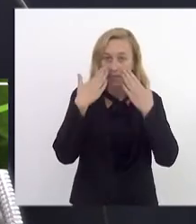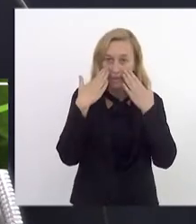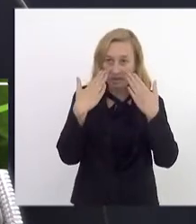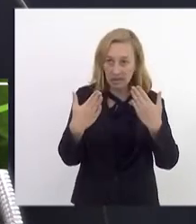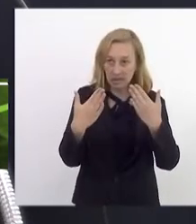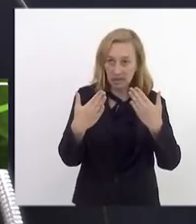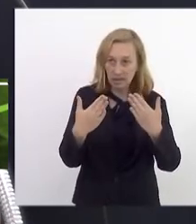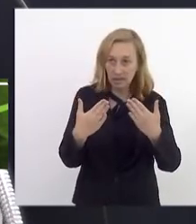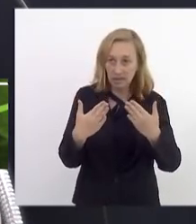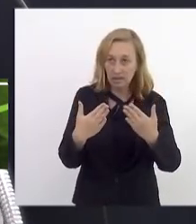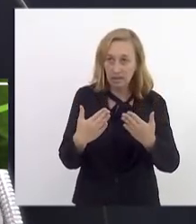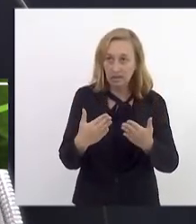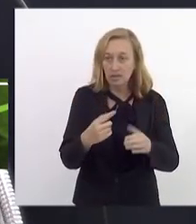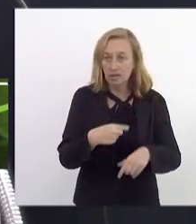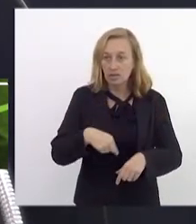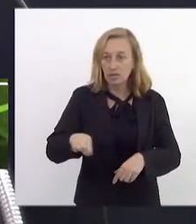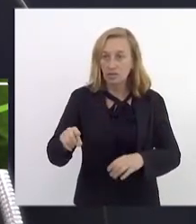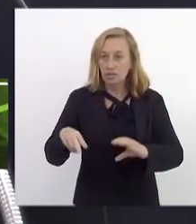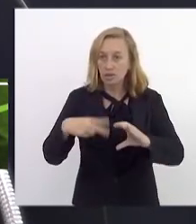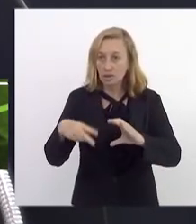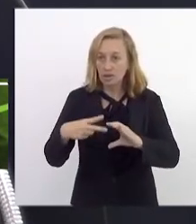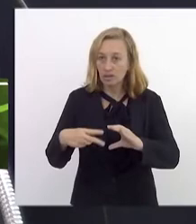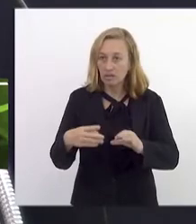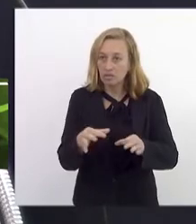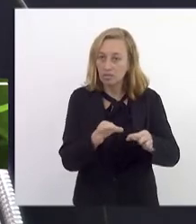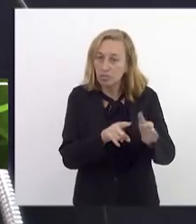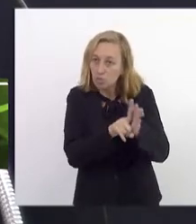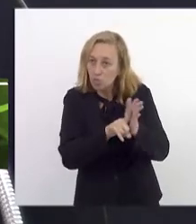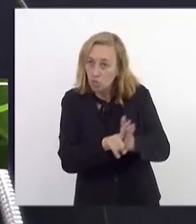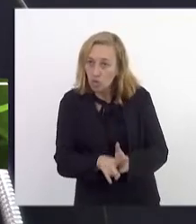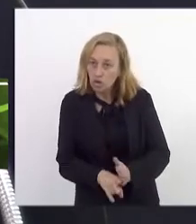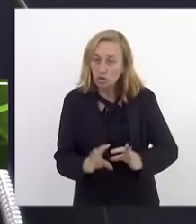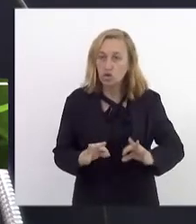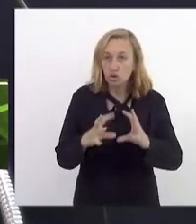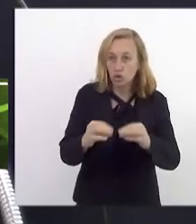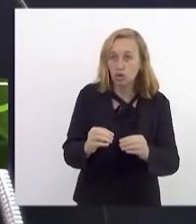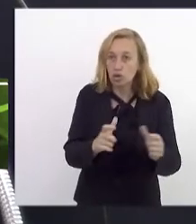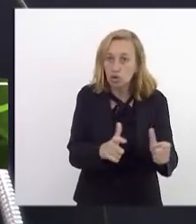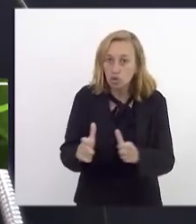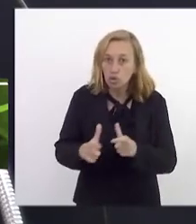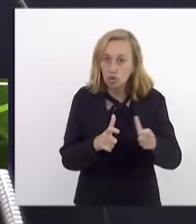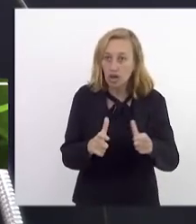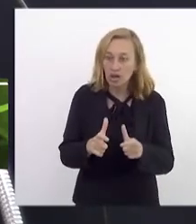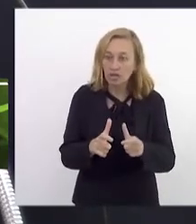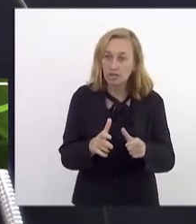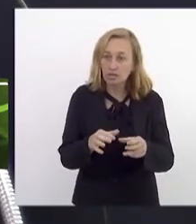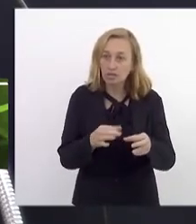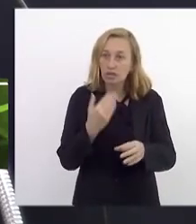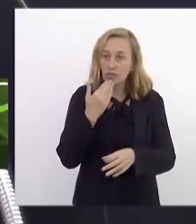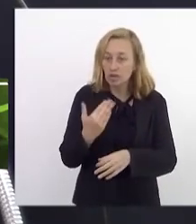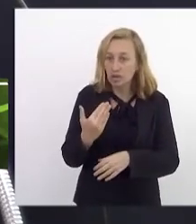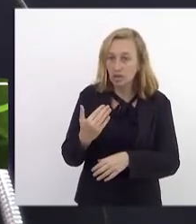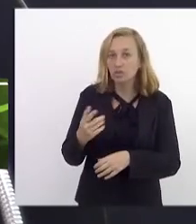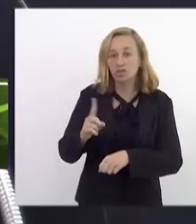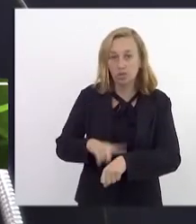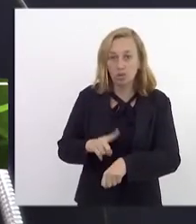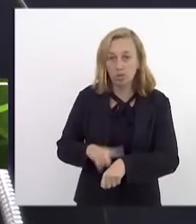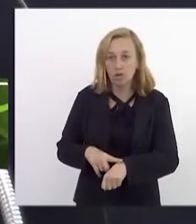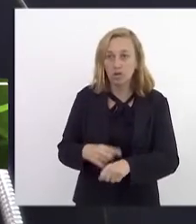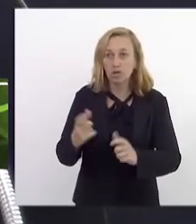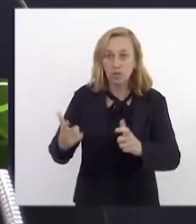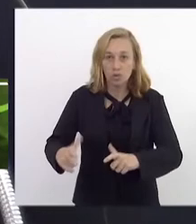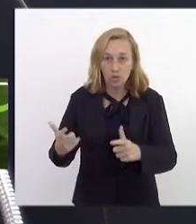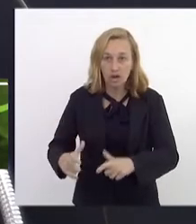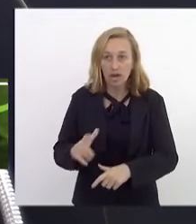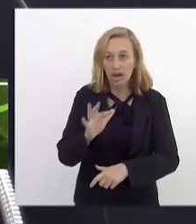FMA, nós passamos pela Câmara e foi feita uma análise. E os locais também foram solicitados naquele momento. Então, os locais